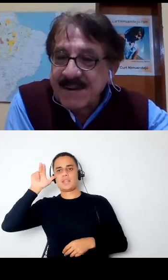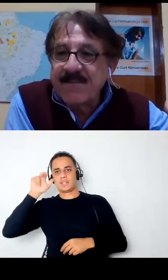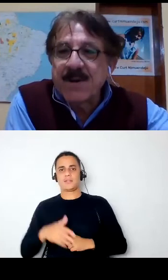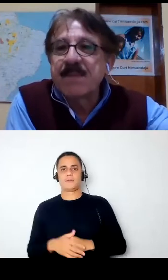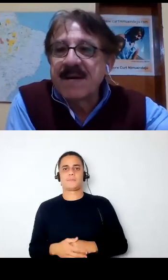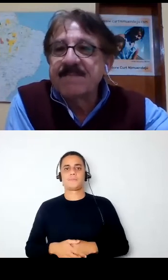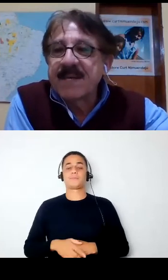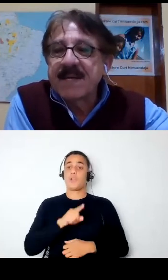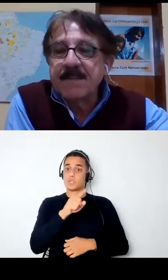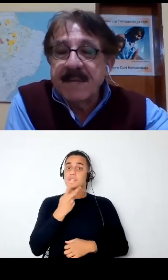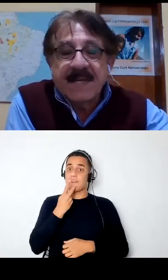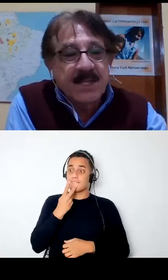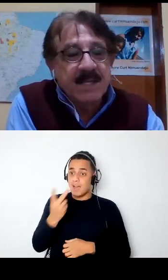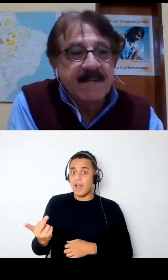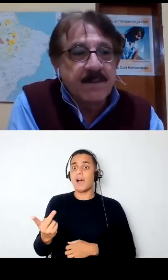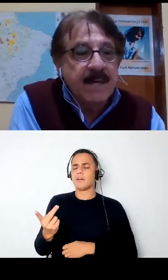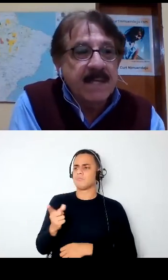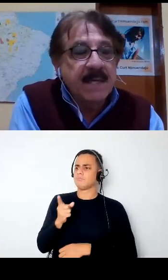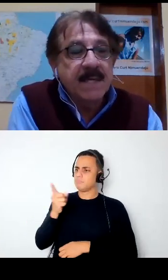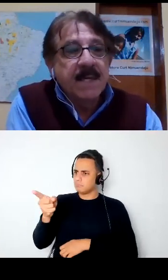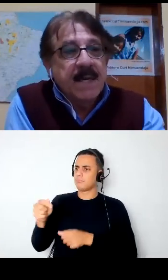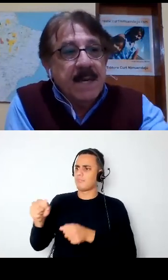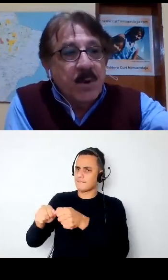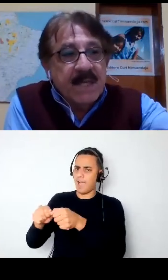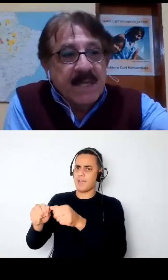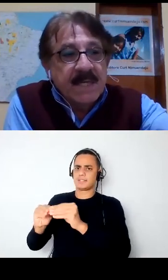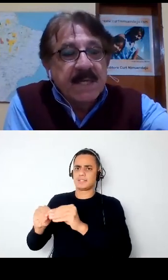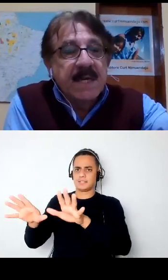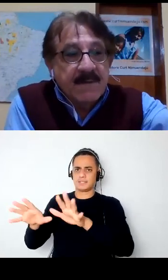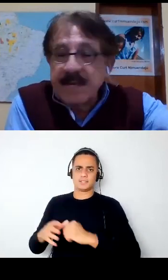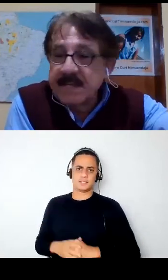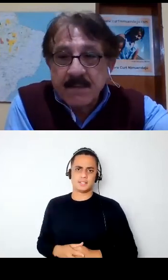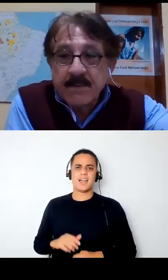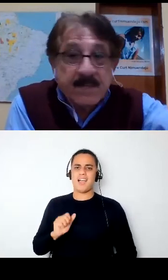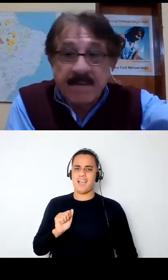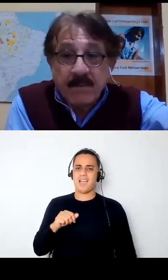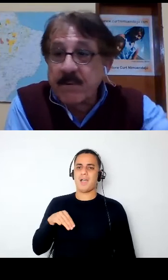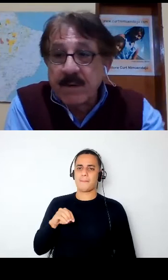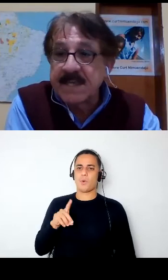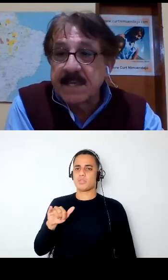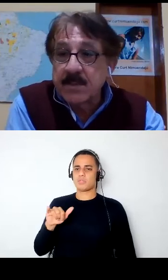amoende, ele não está dizendo exatamente a mesma coisa que nós dizemos, o resultado vai ser o mesmo. Se você fala para o